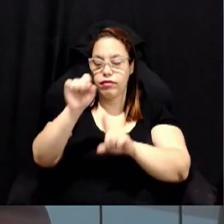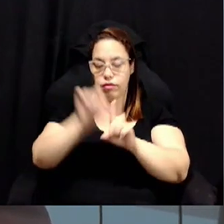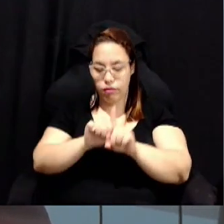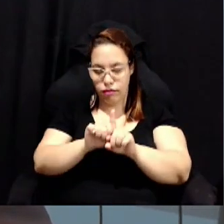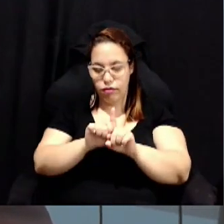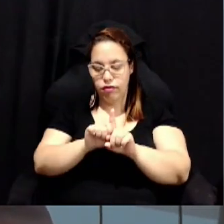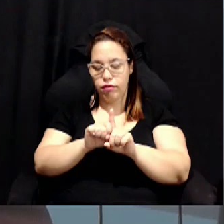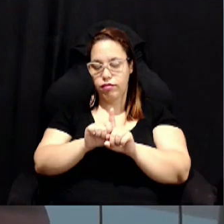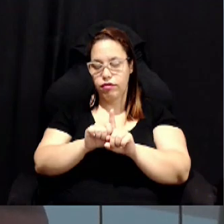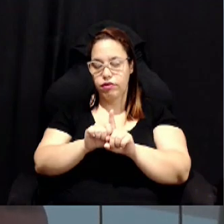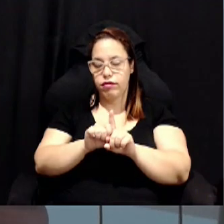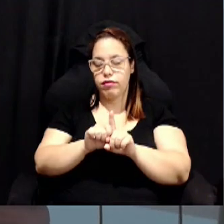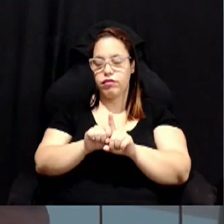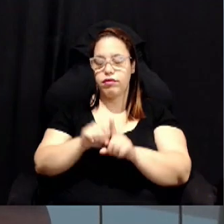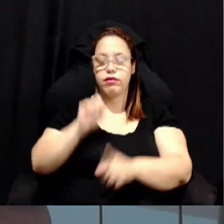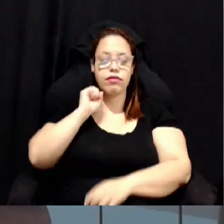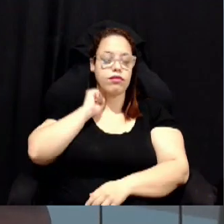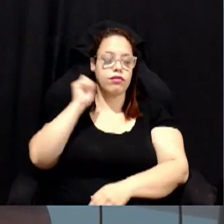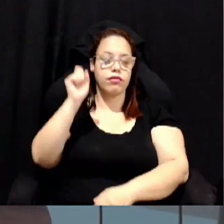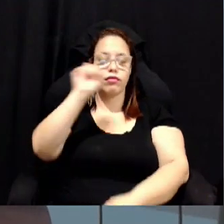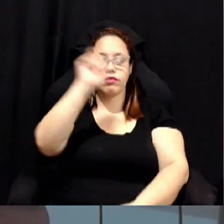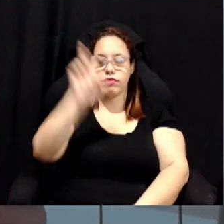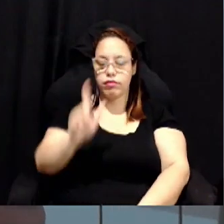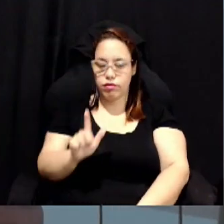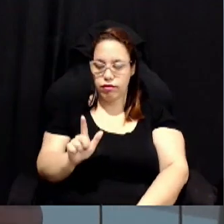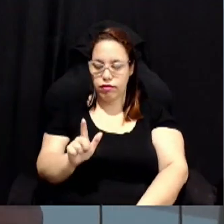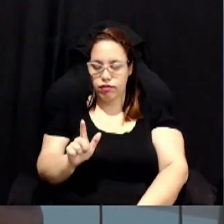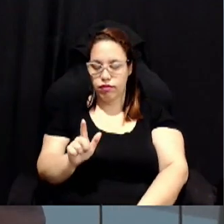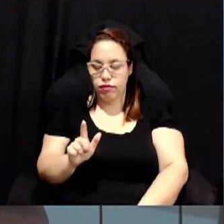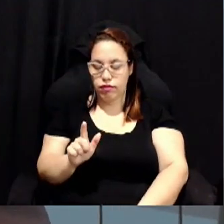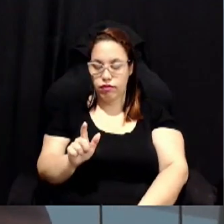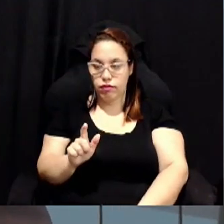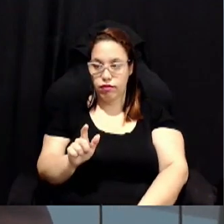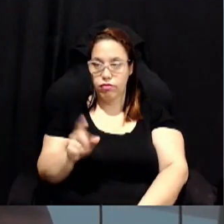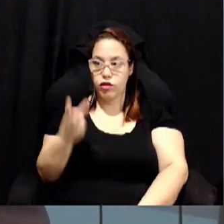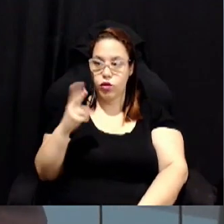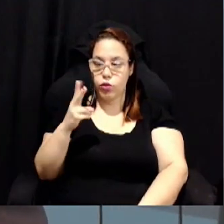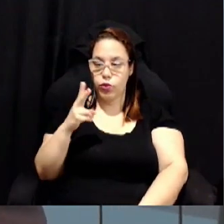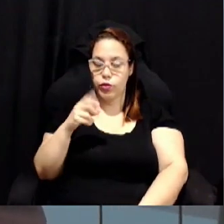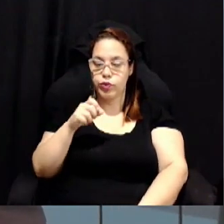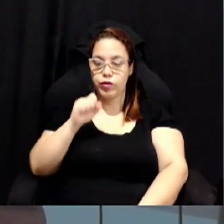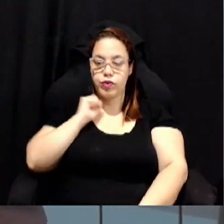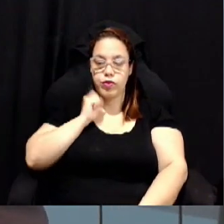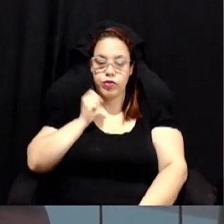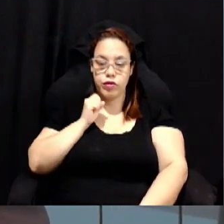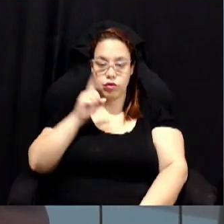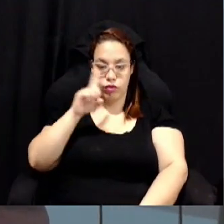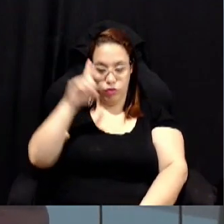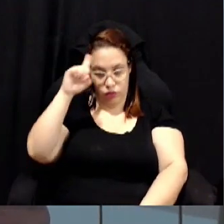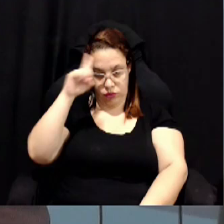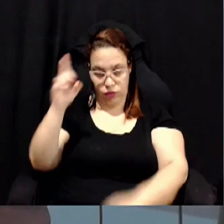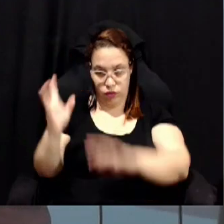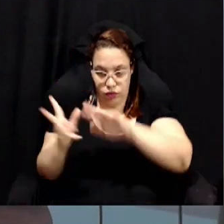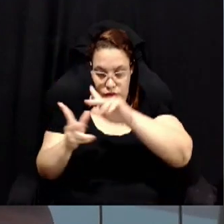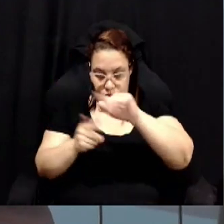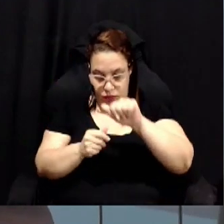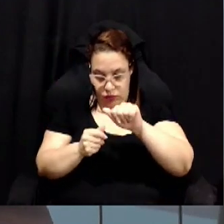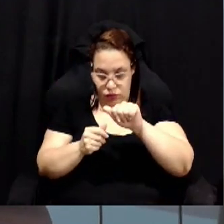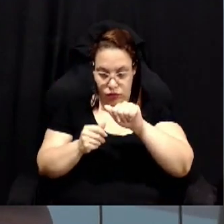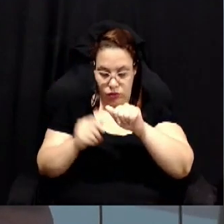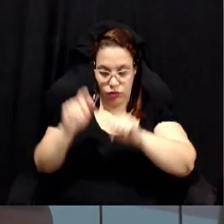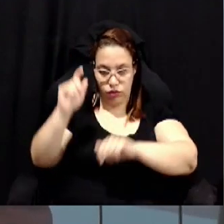de abril, Abril Azul. Tivemos agora, o último dia 2 de abril também, o Dia Internacional da Conscientização sobre